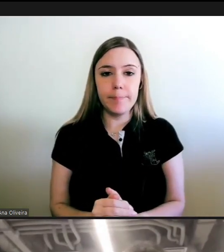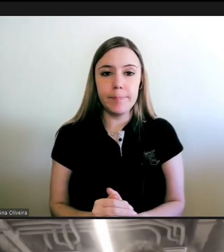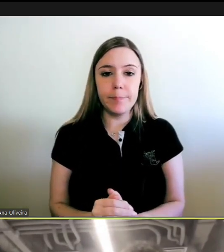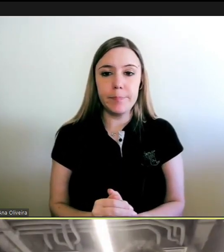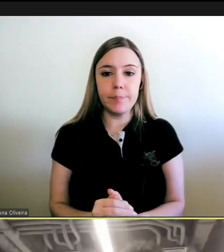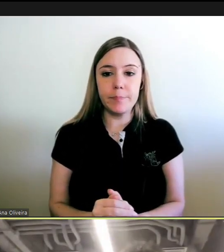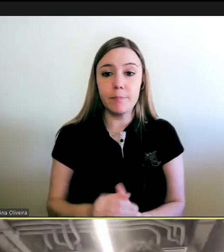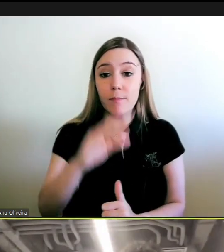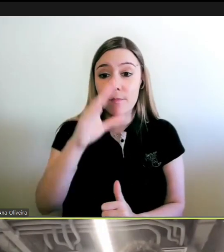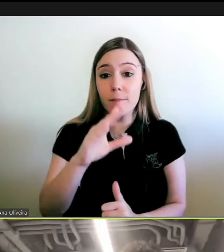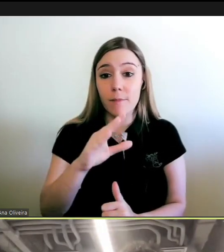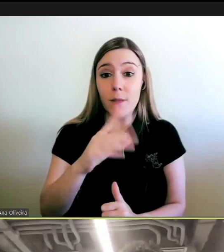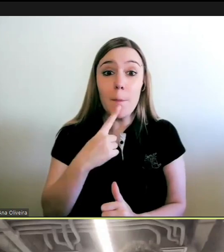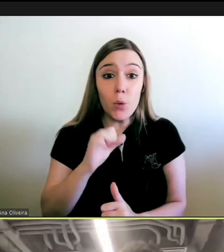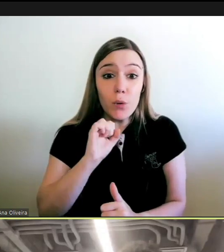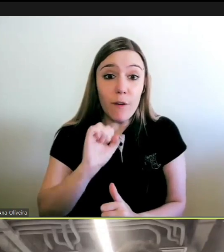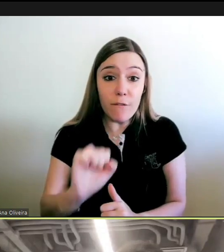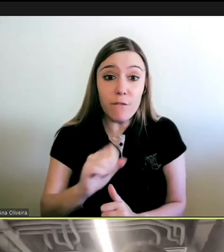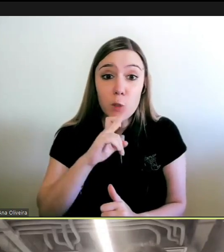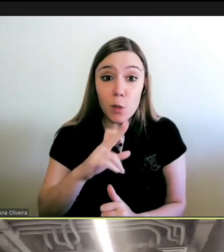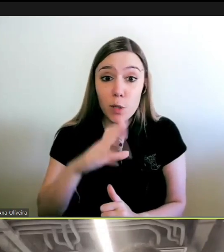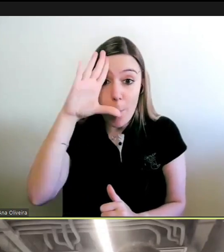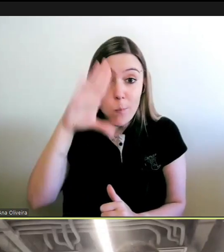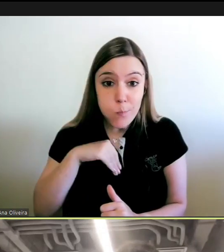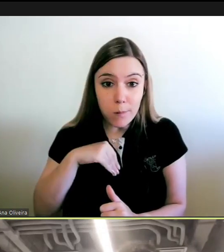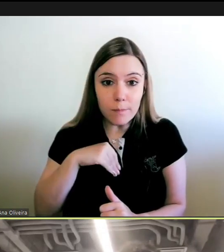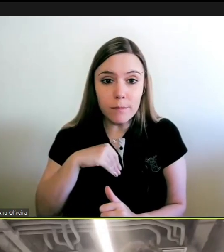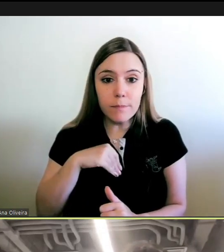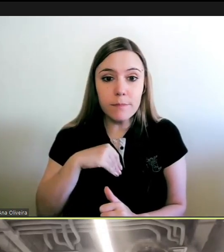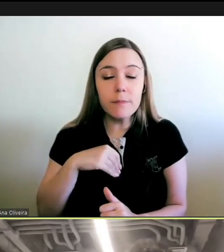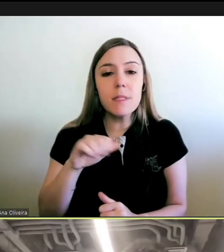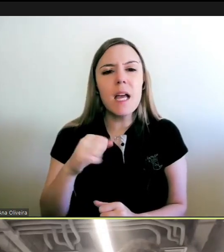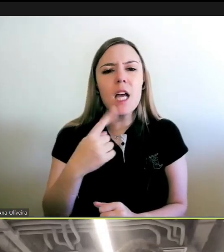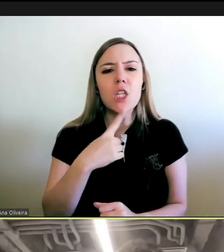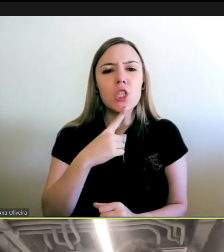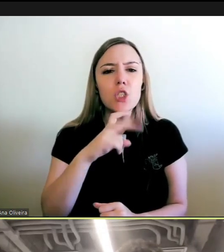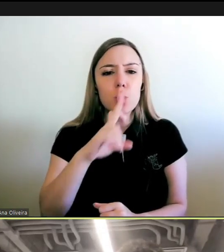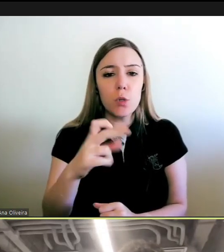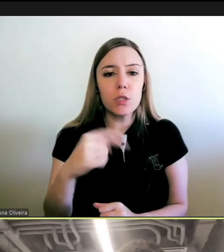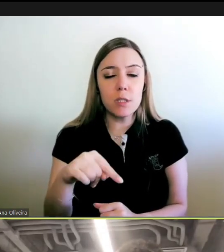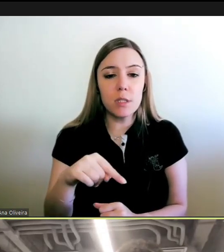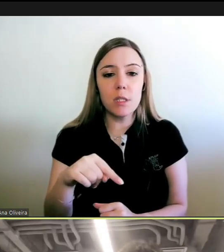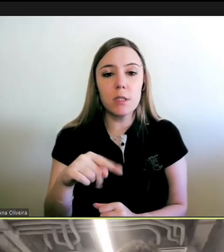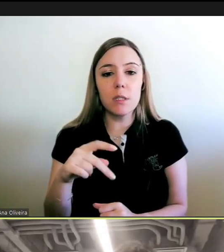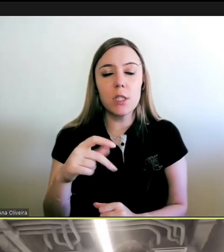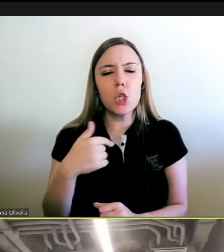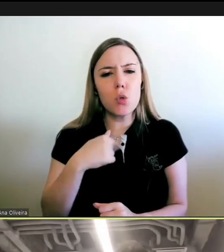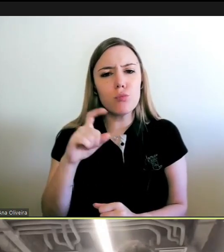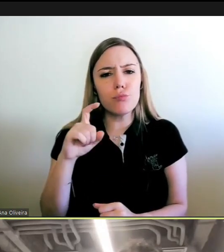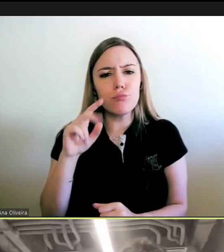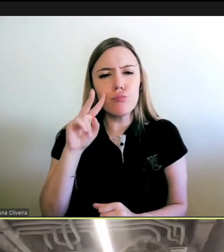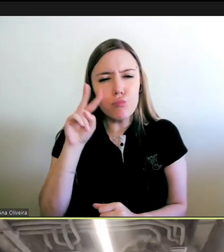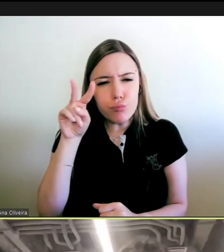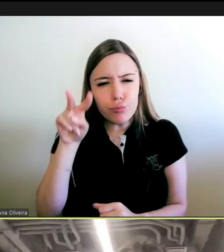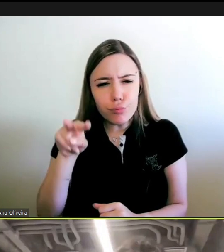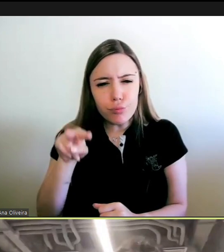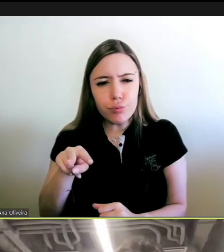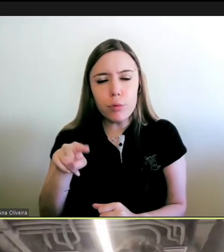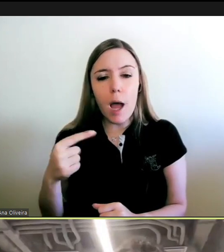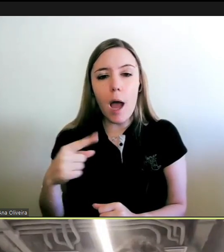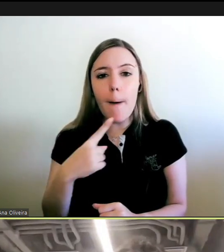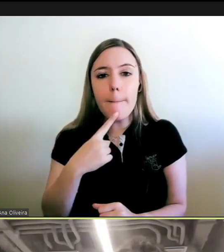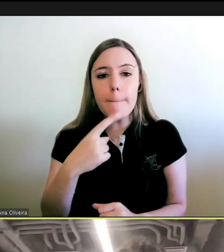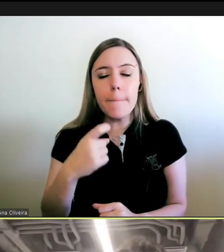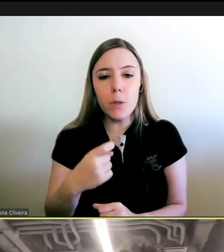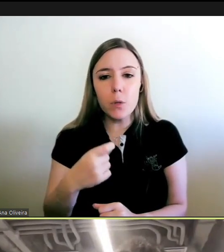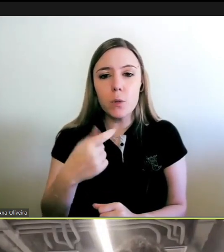Não sei se respondi à sua pergunta, mas... Não, ótima resposta. Sabe que a Alice estava a rever aqui que temos uma questão da Teresa